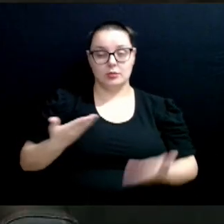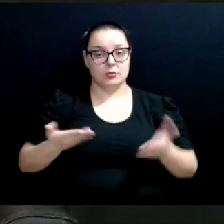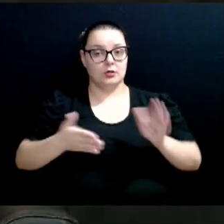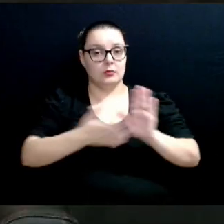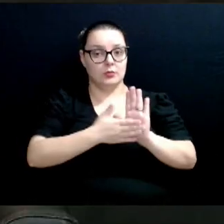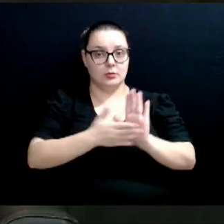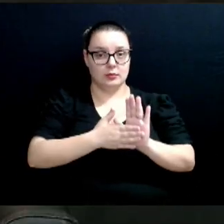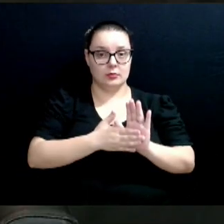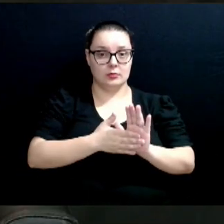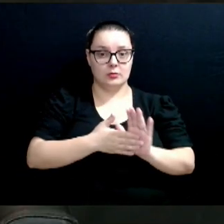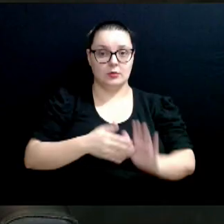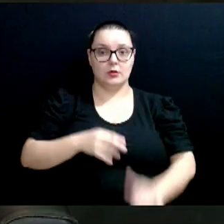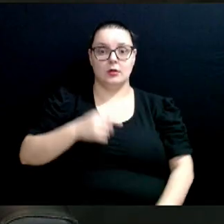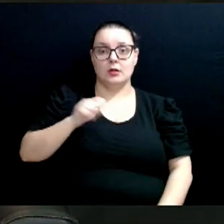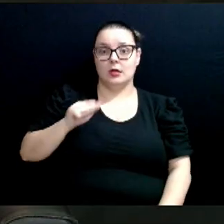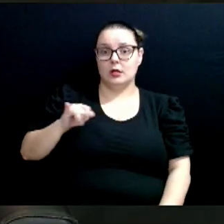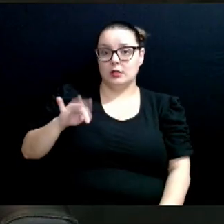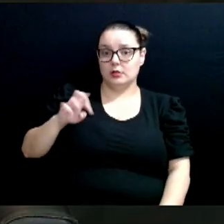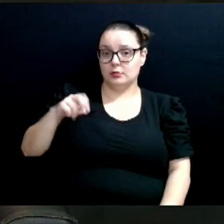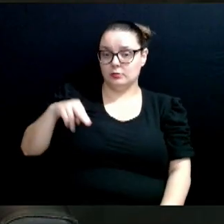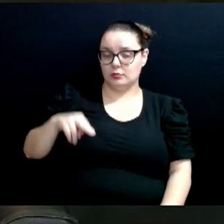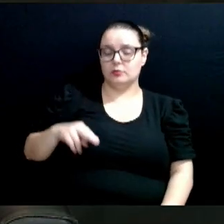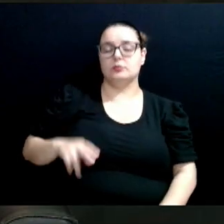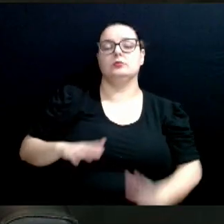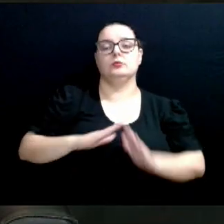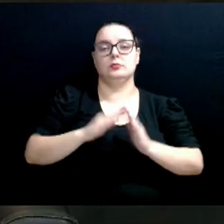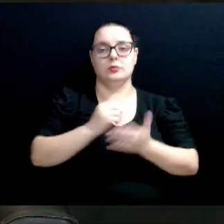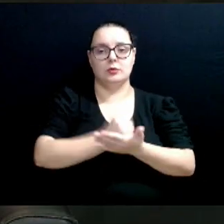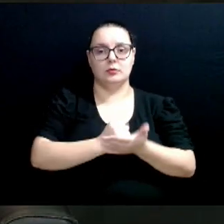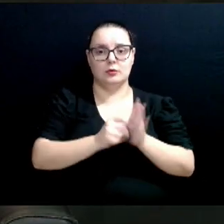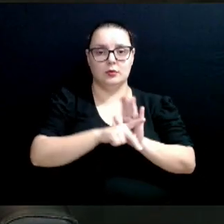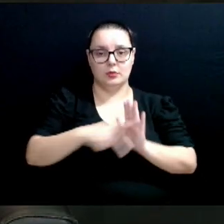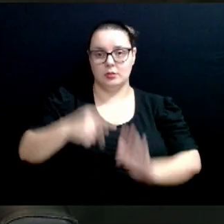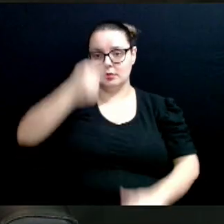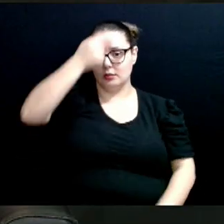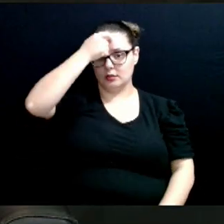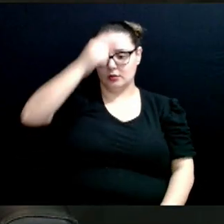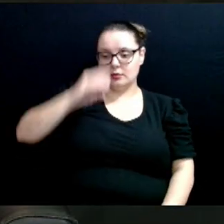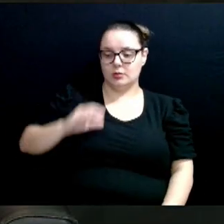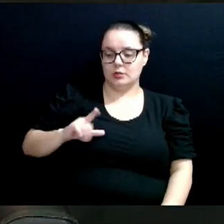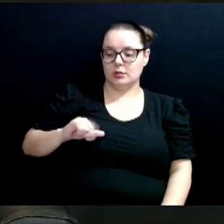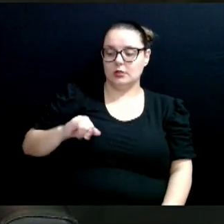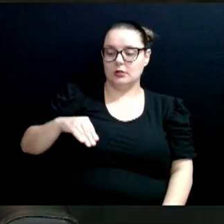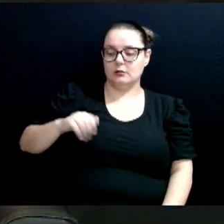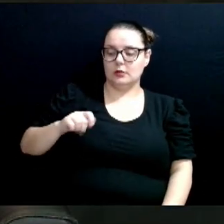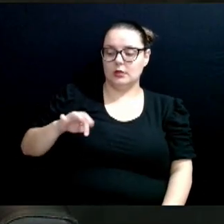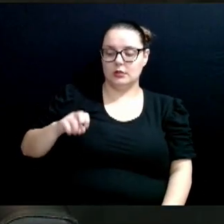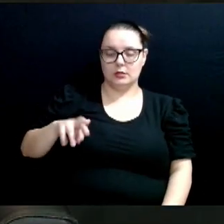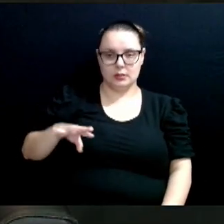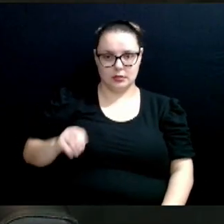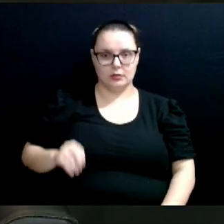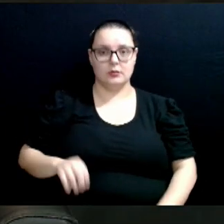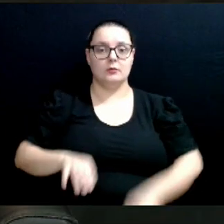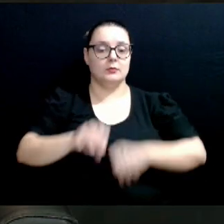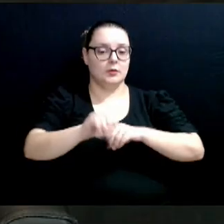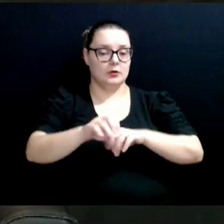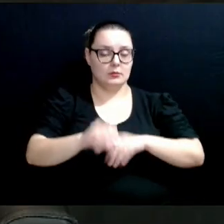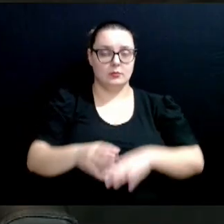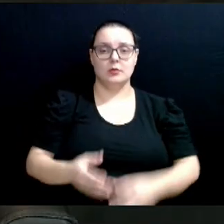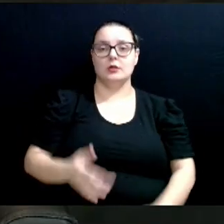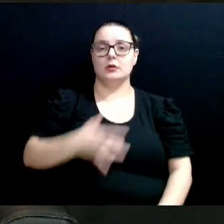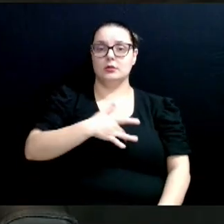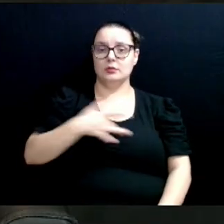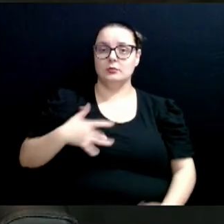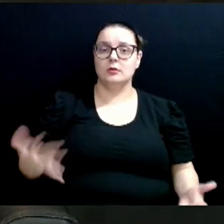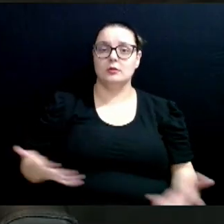Ailton da Farmácia, que institui a Semana de Conscientização sobre o Climatério, prevê campanhas educativas, ações de saúde e